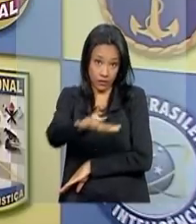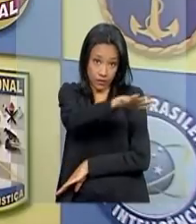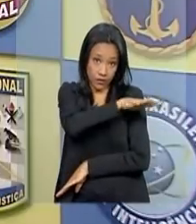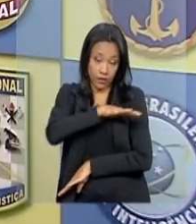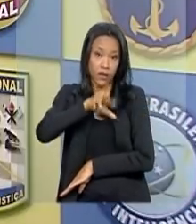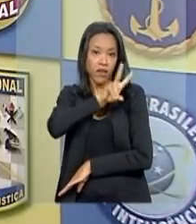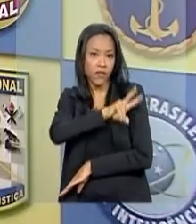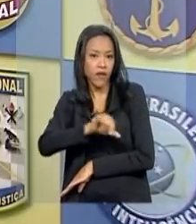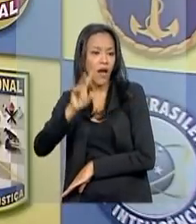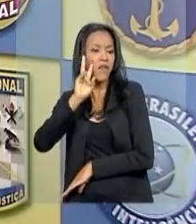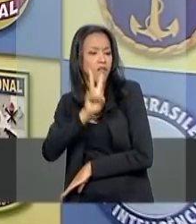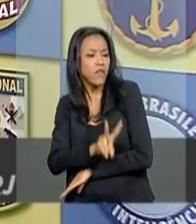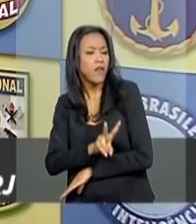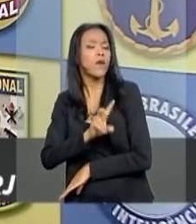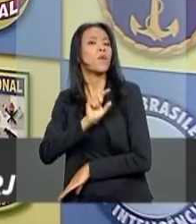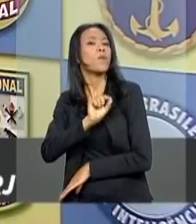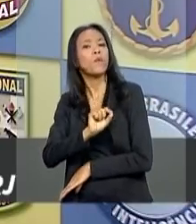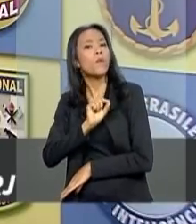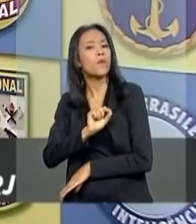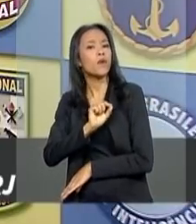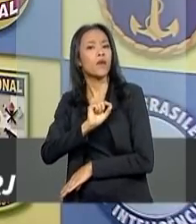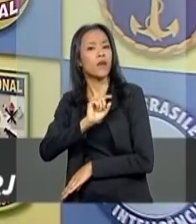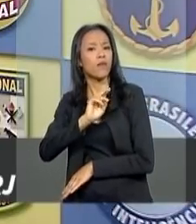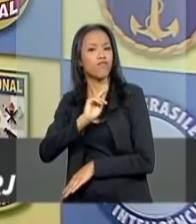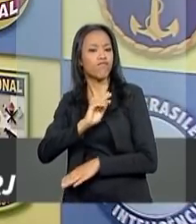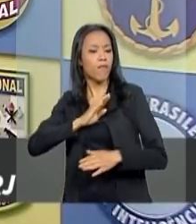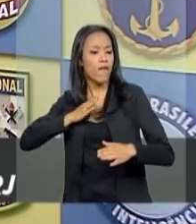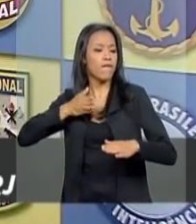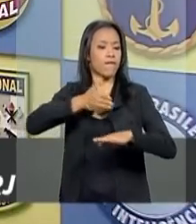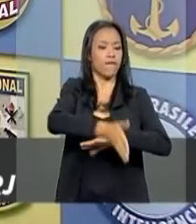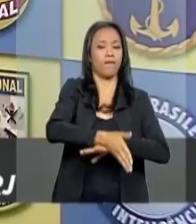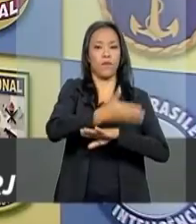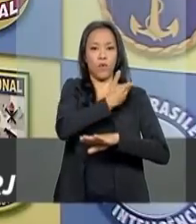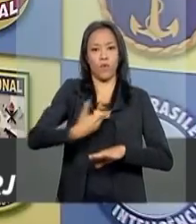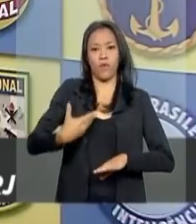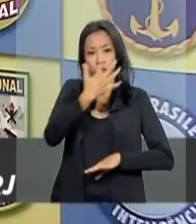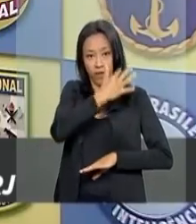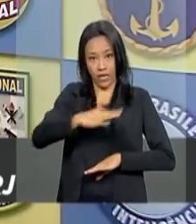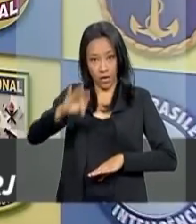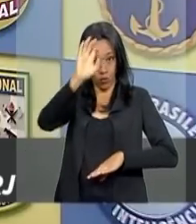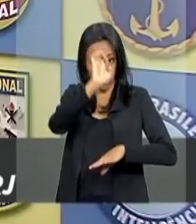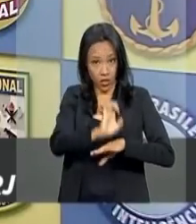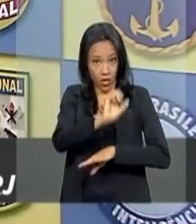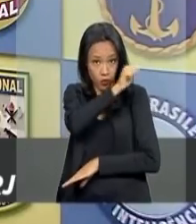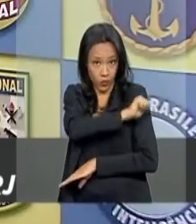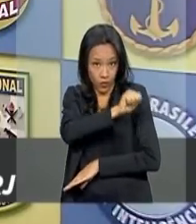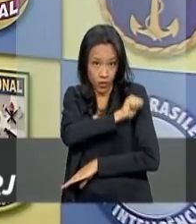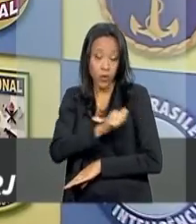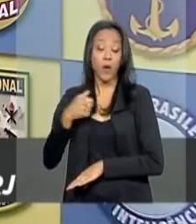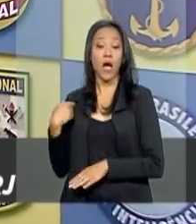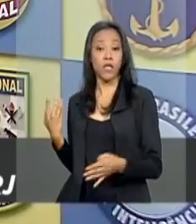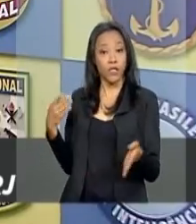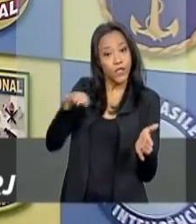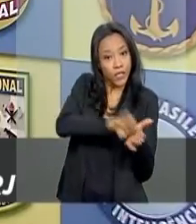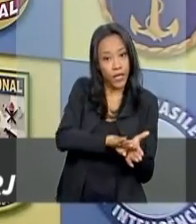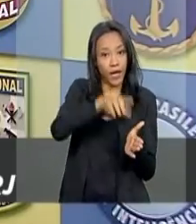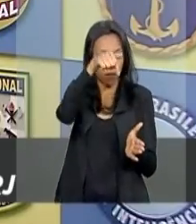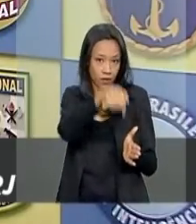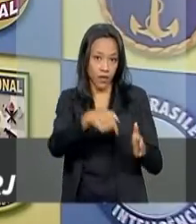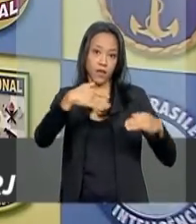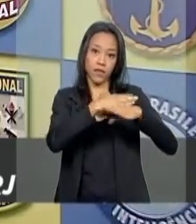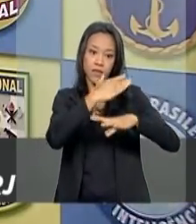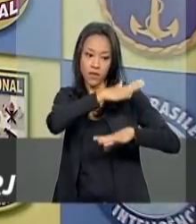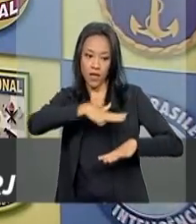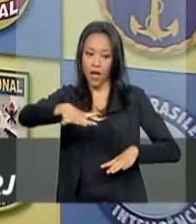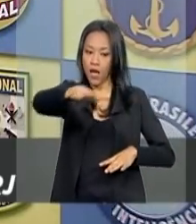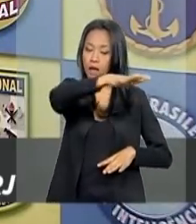dá para acompanhar as ações de intervenção federal aqui no rio de janeiro a chegada do presidente michel temer aqui na cidade do rio